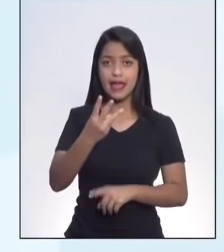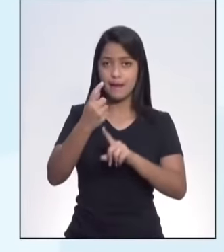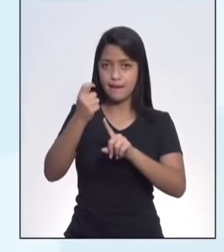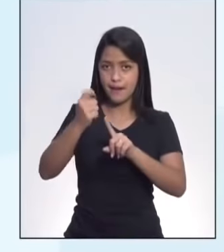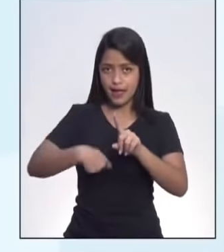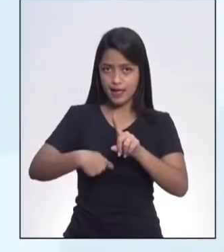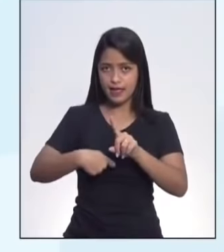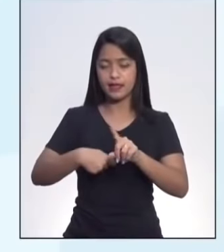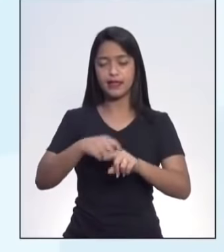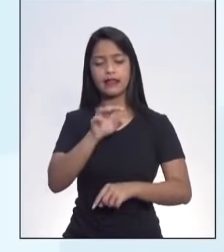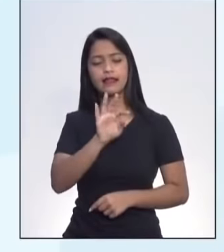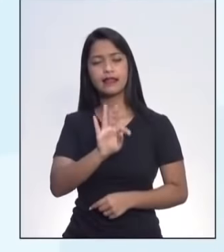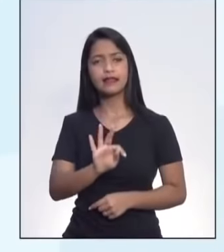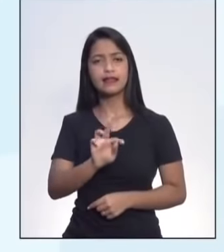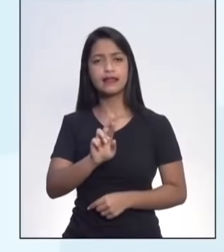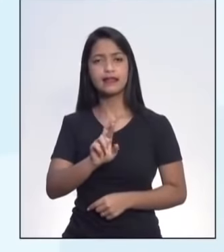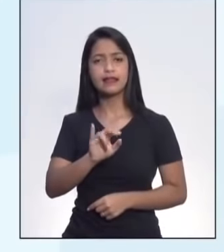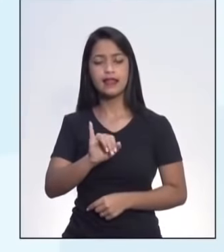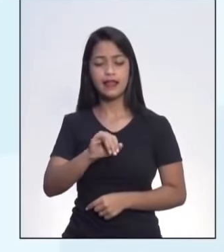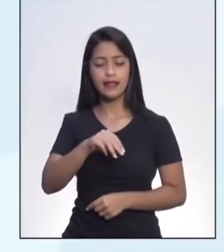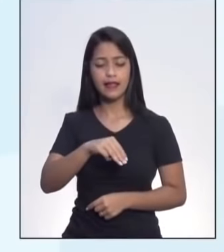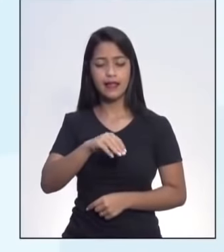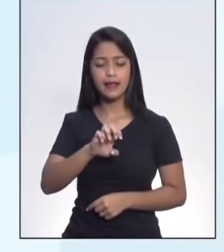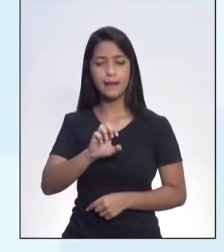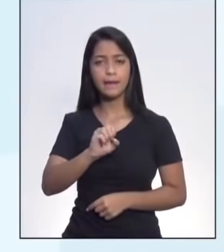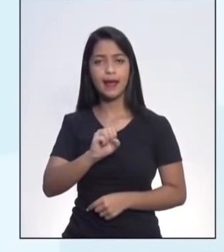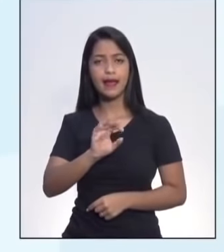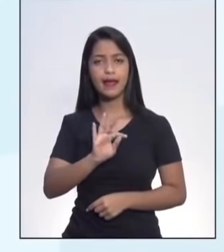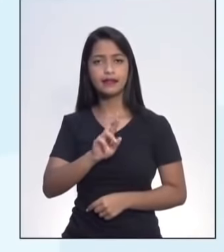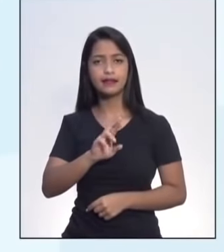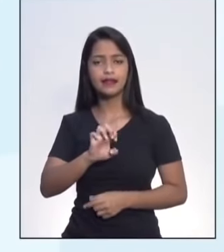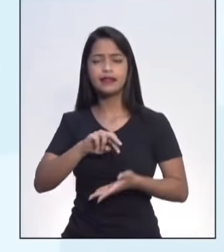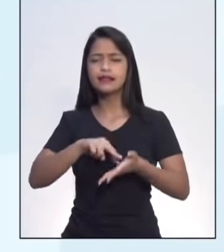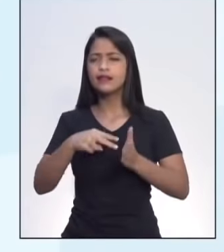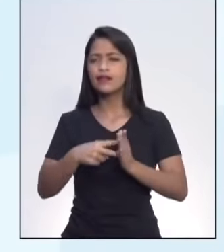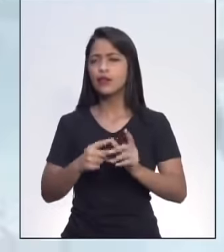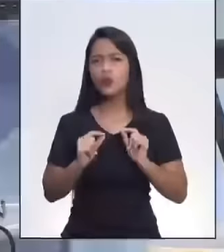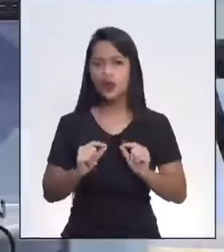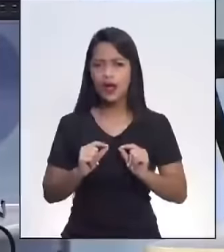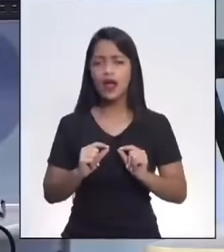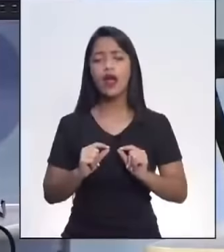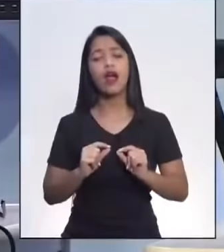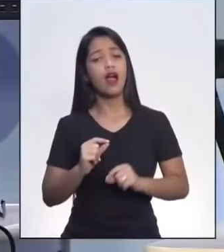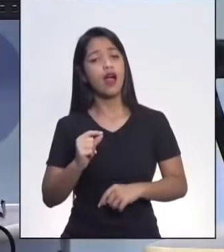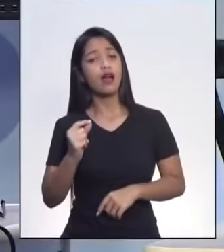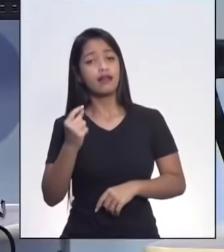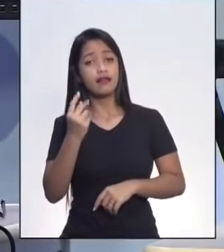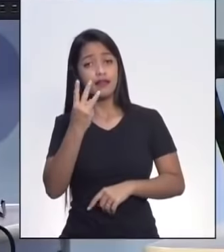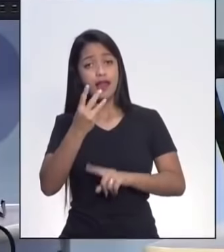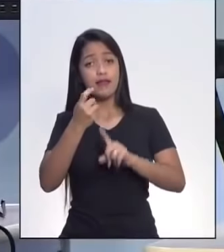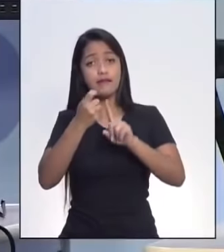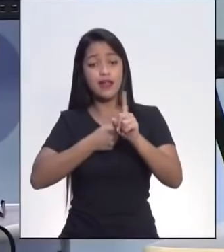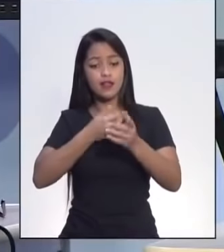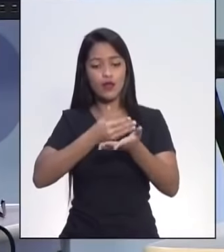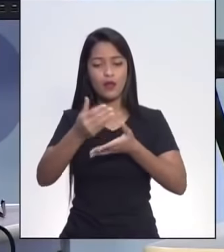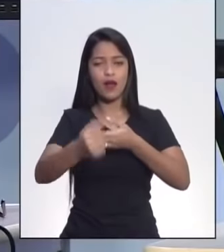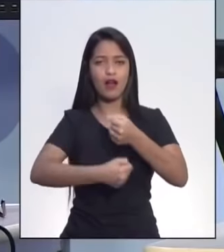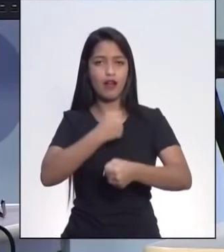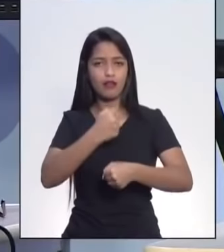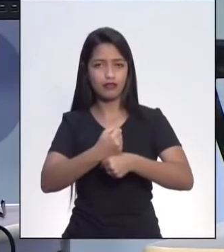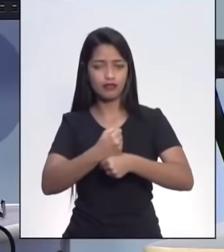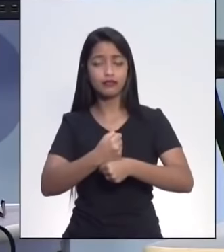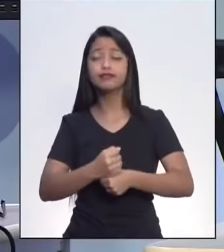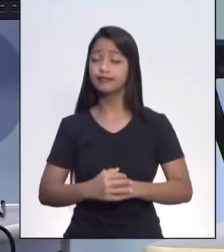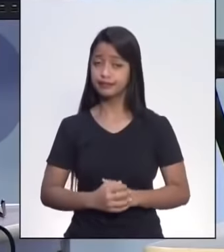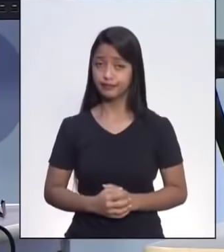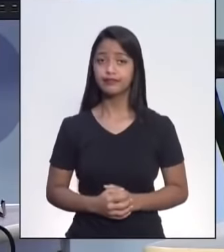os primeiros 3 meses do ano. Exatamente, tudo bem? Aquele esqueminha novamente, Gustavo